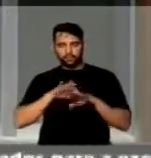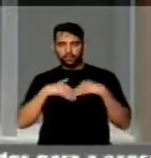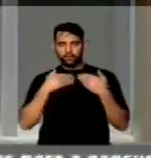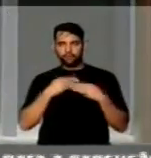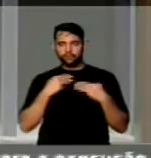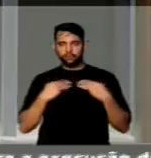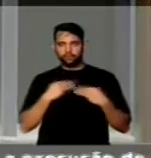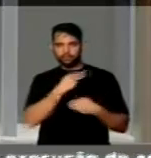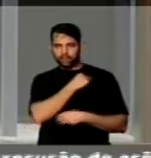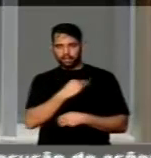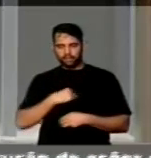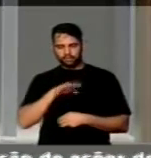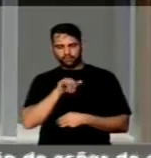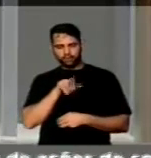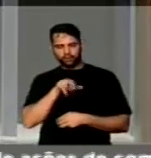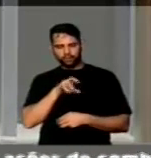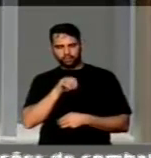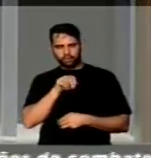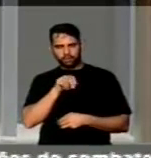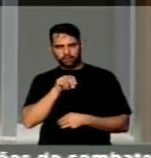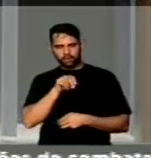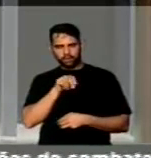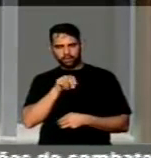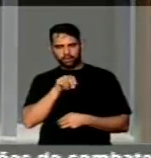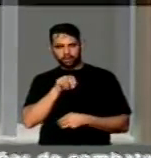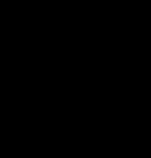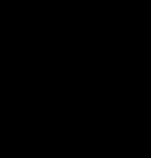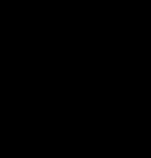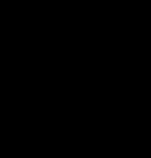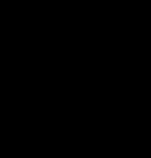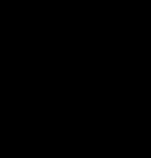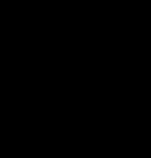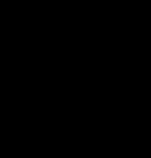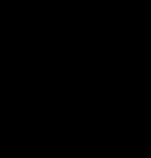ministro Bruno Araújo assumiu o ministério,